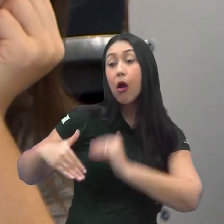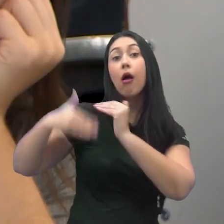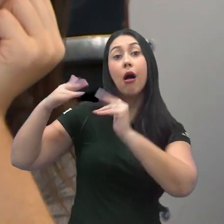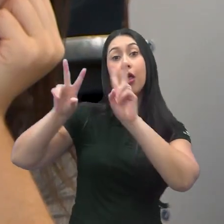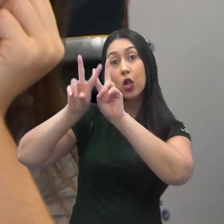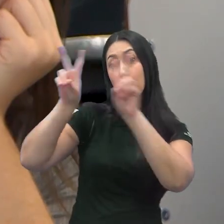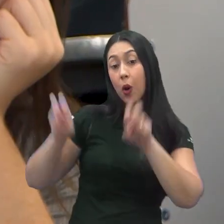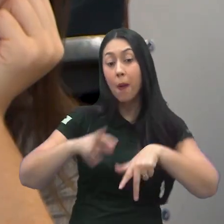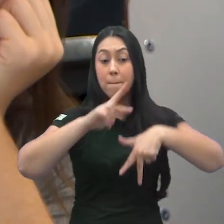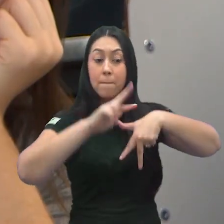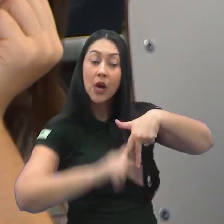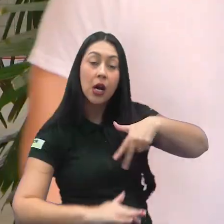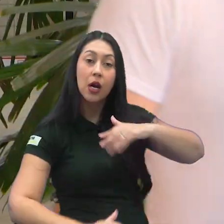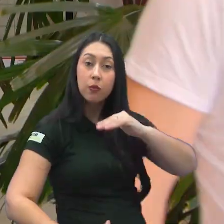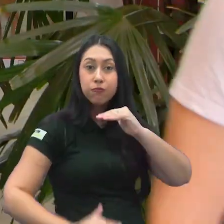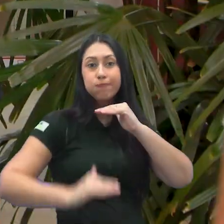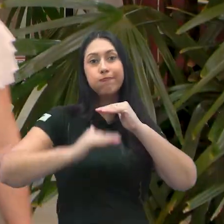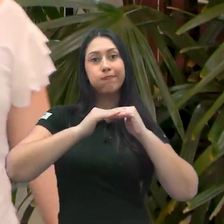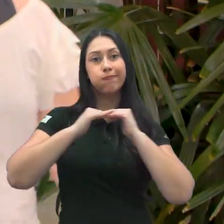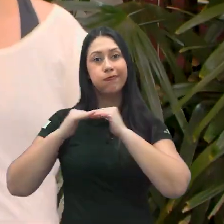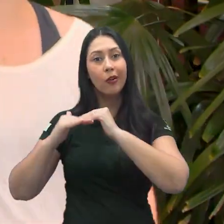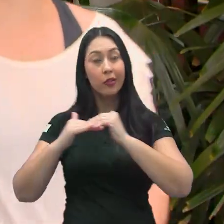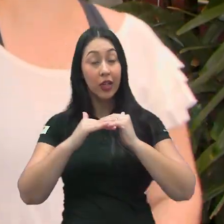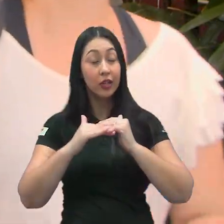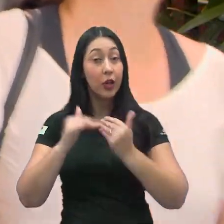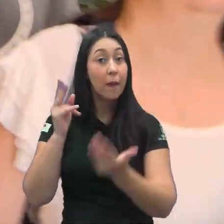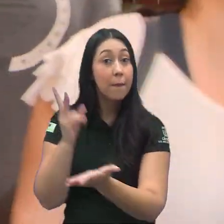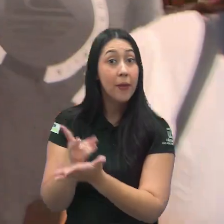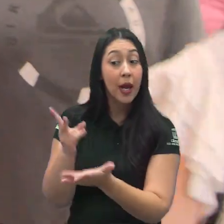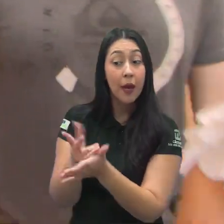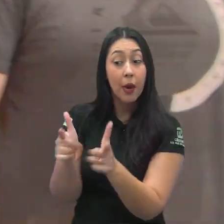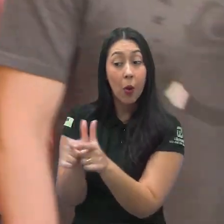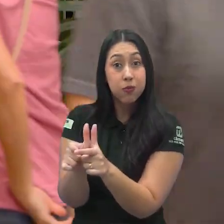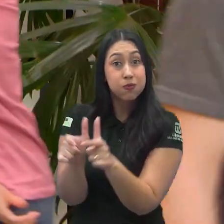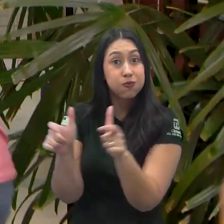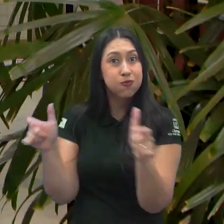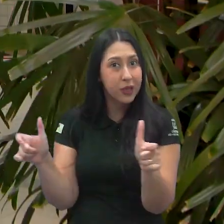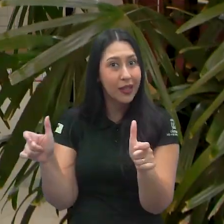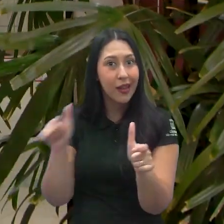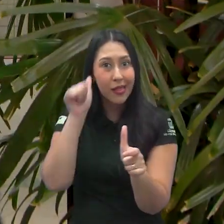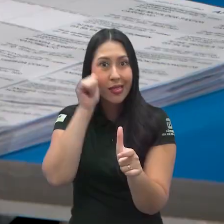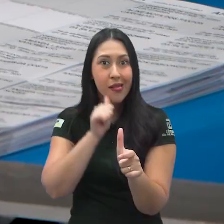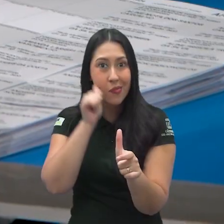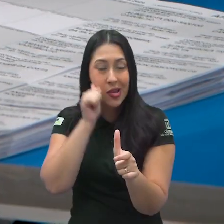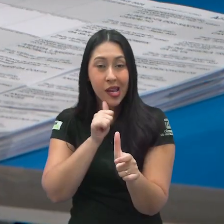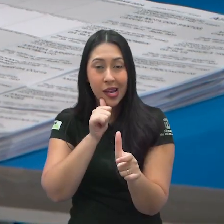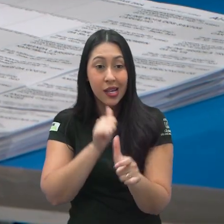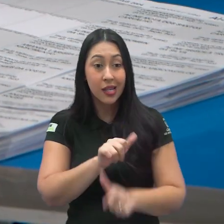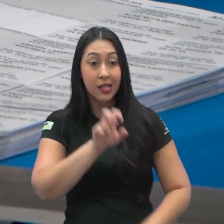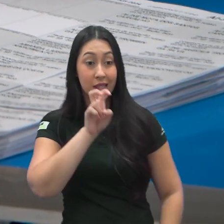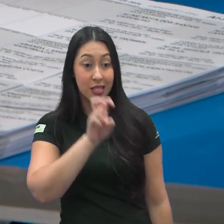à igualdade de gênero. Apesar de a maioria do eleitorado brasileiro ser feminino,